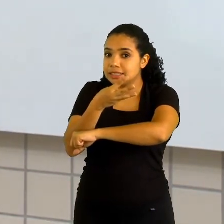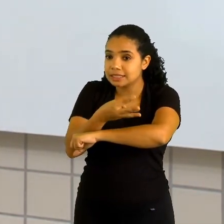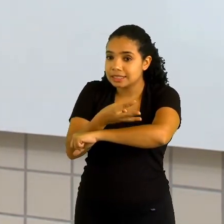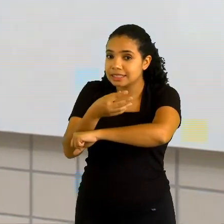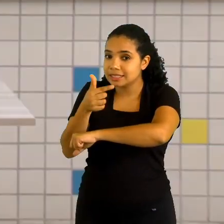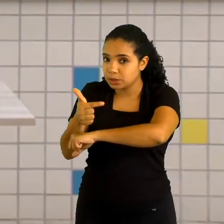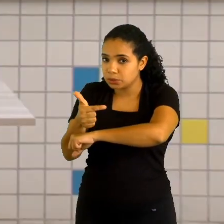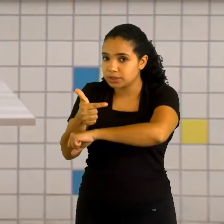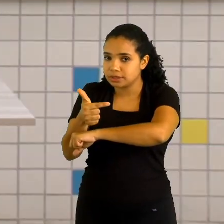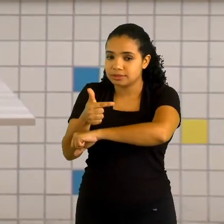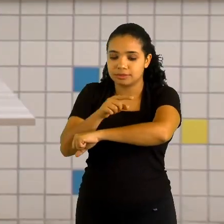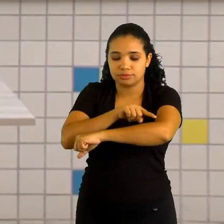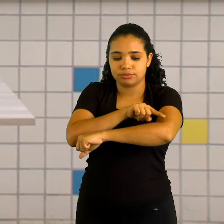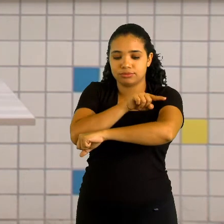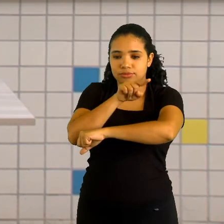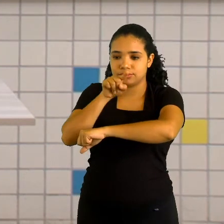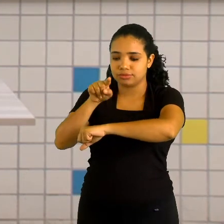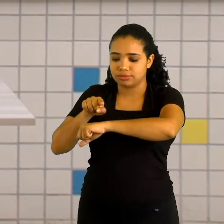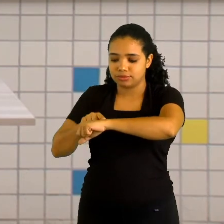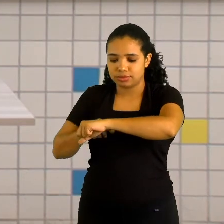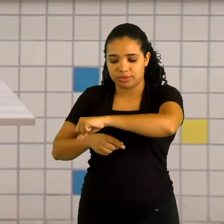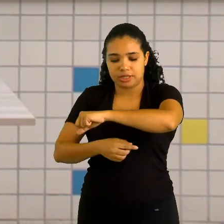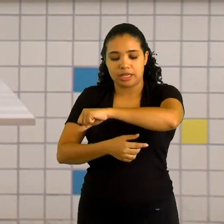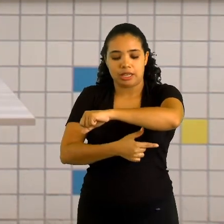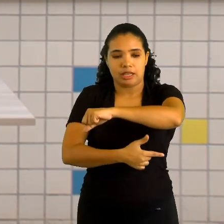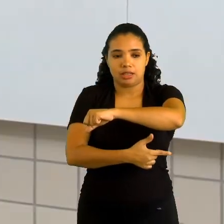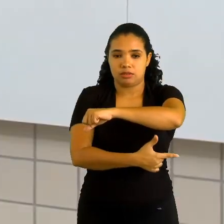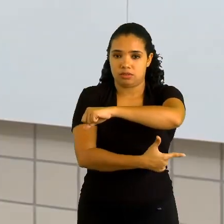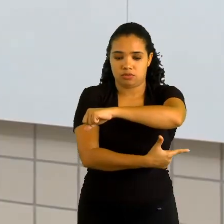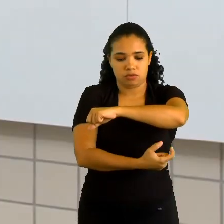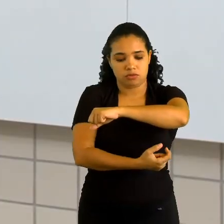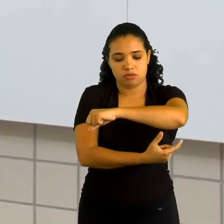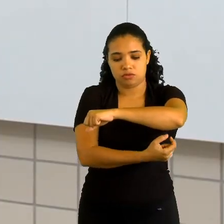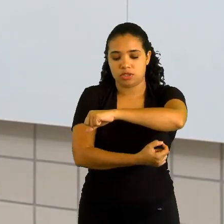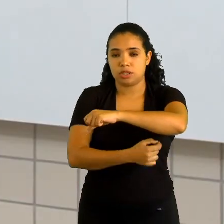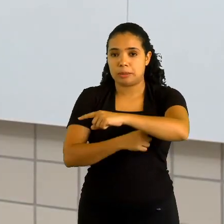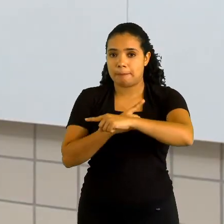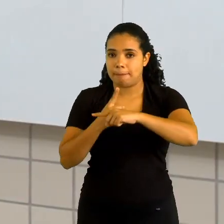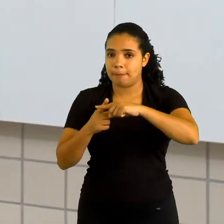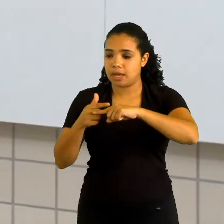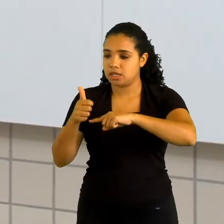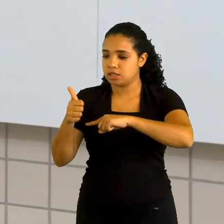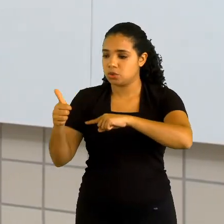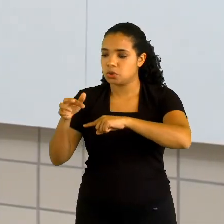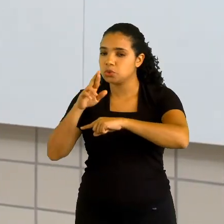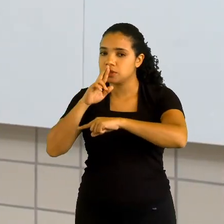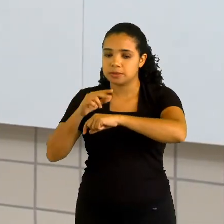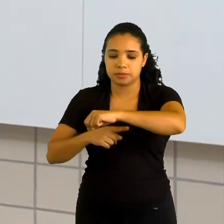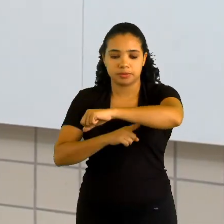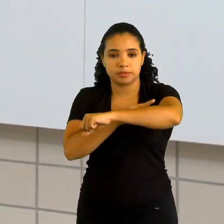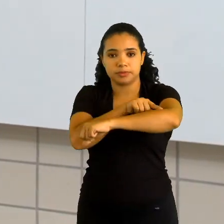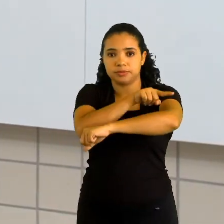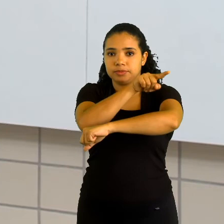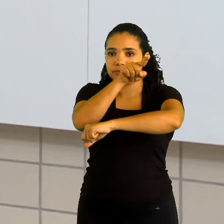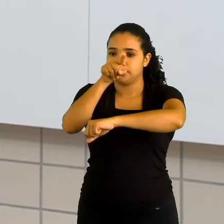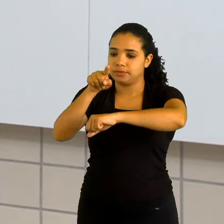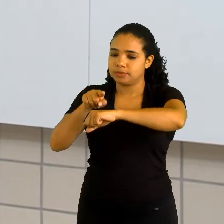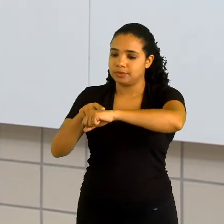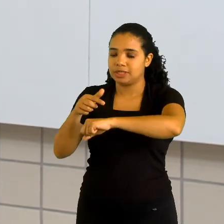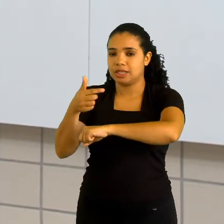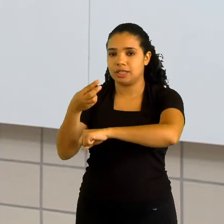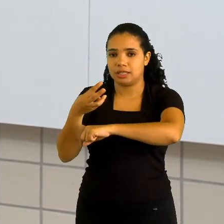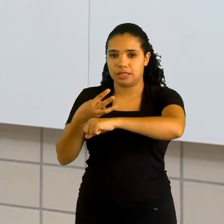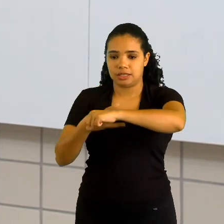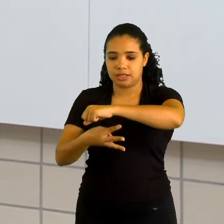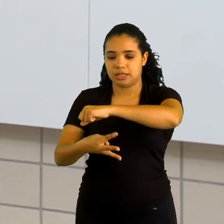32. Então, quando eu pego 20 mais 12, a minha resposta é 32. E se eu pegar,